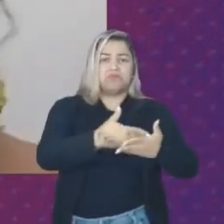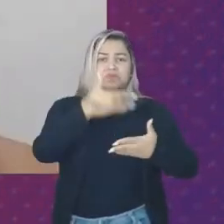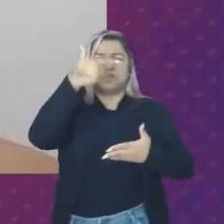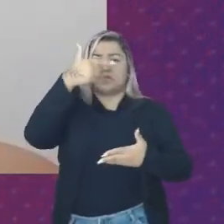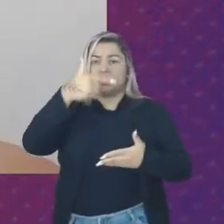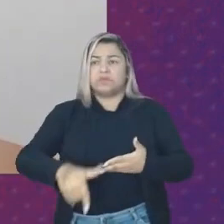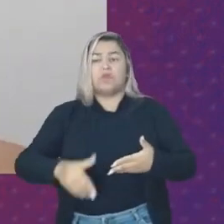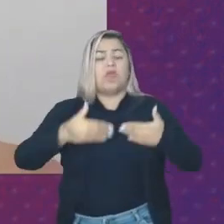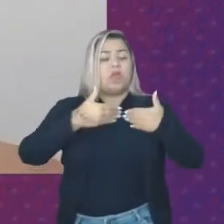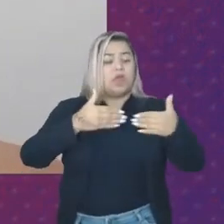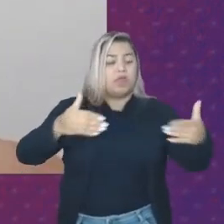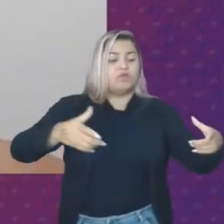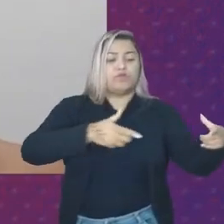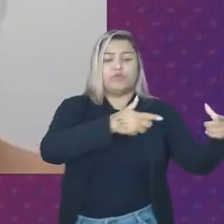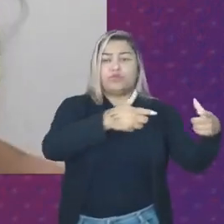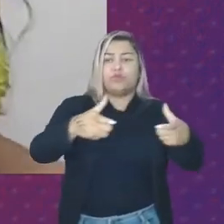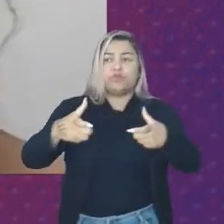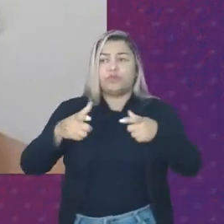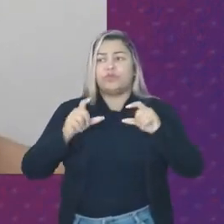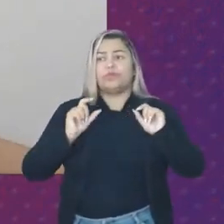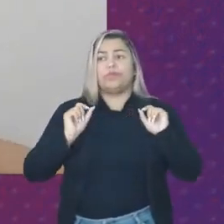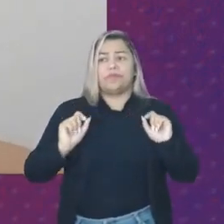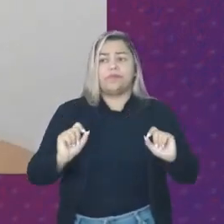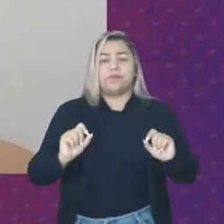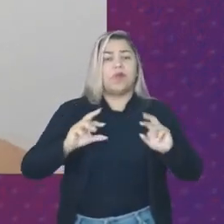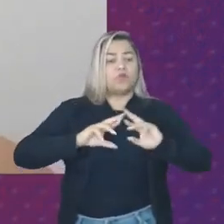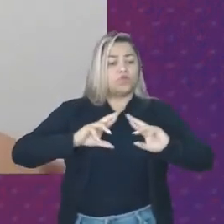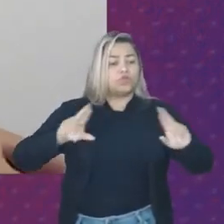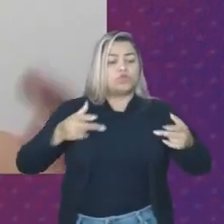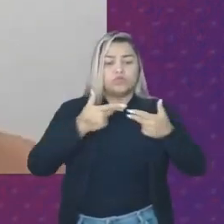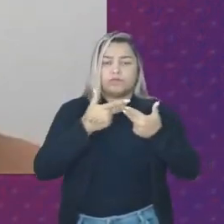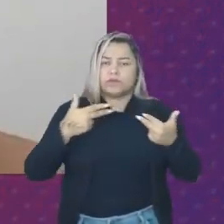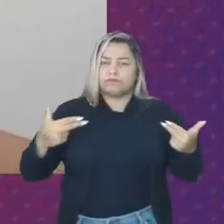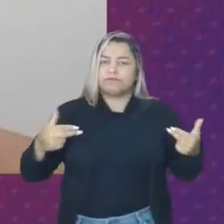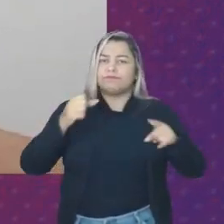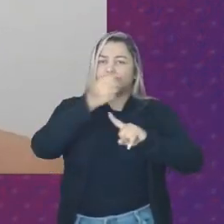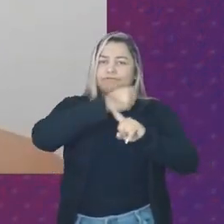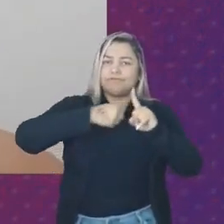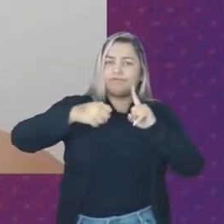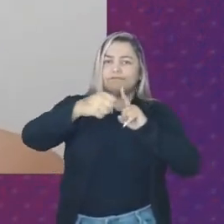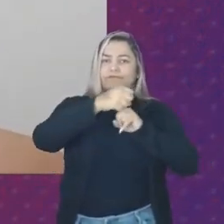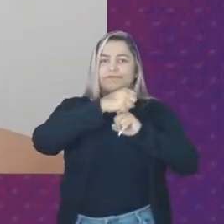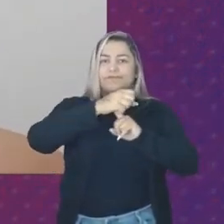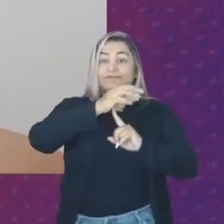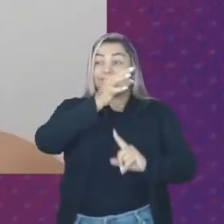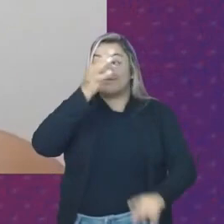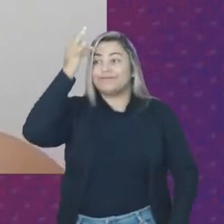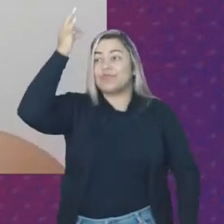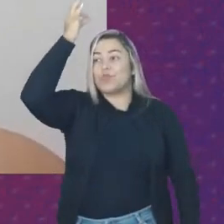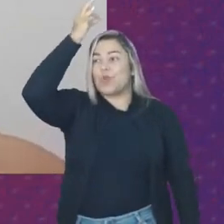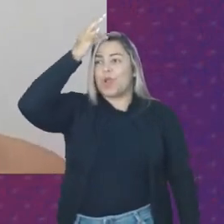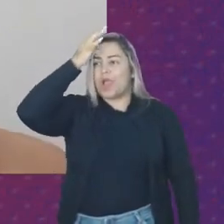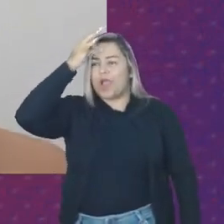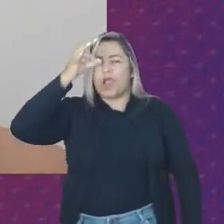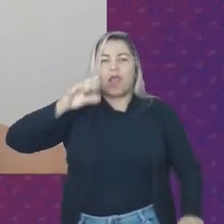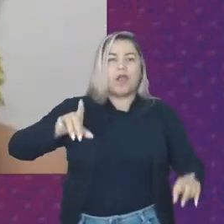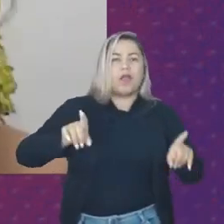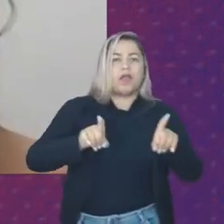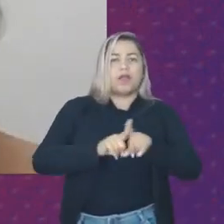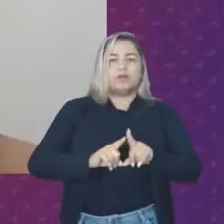abrir espaço para uma coisa diferente na sociedade, é aquele espírito meio rebelde,